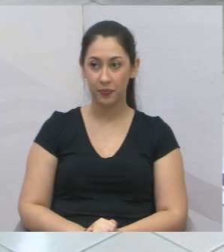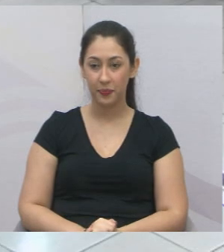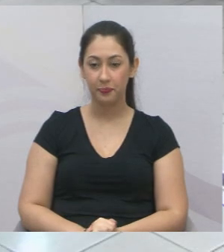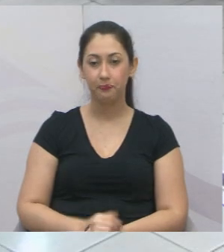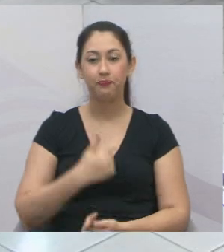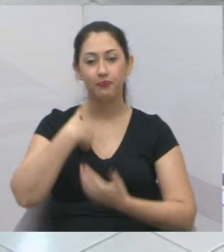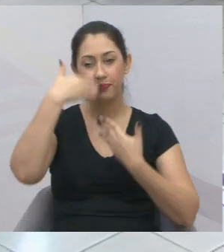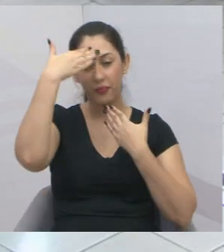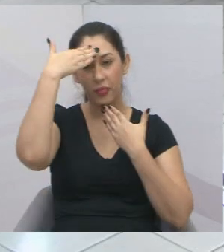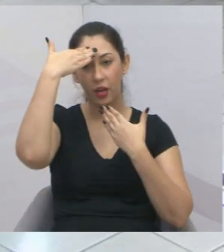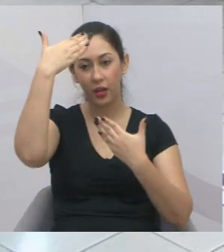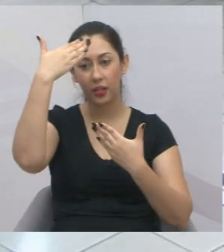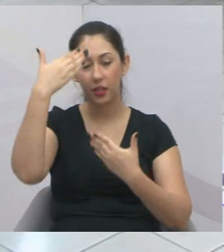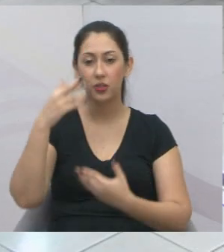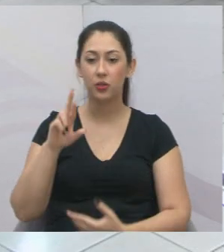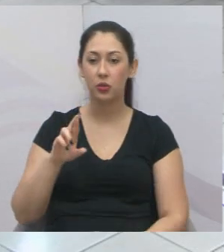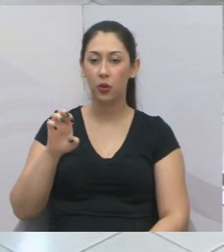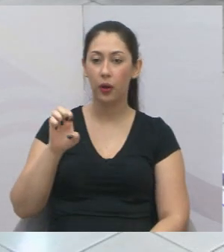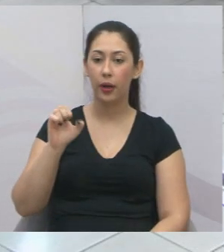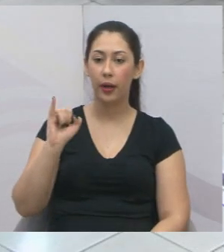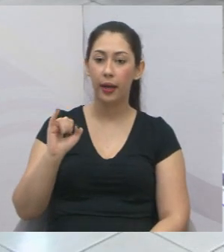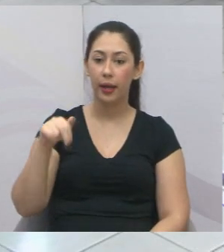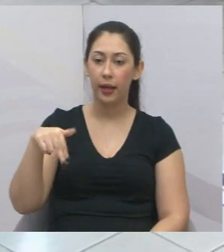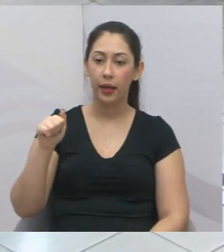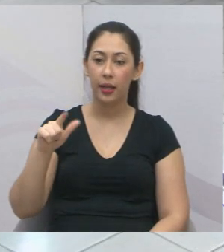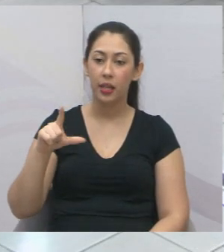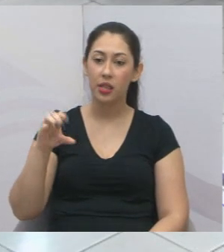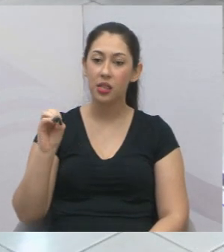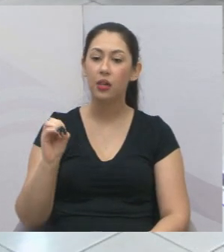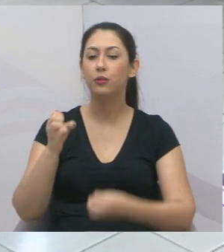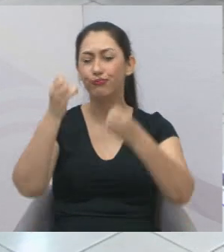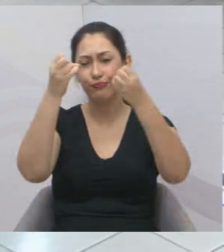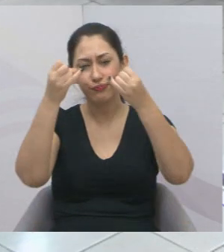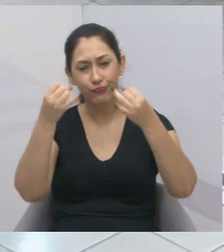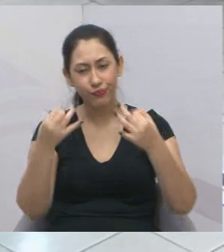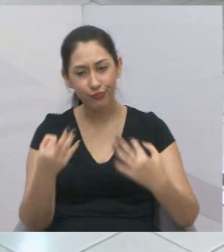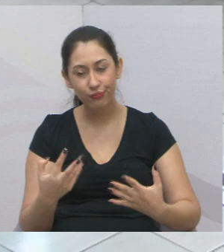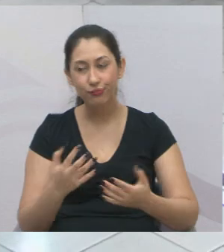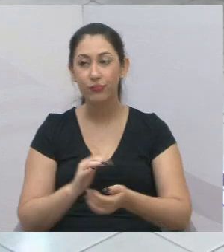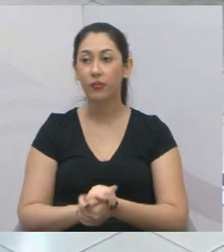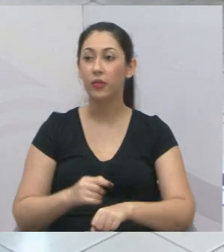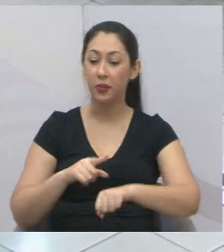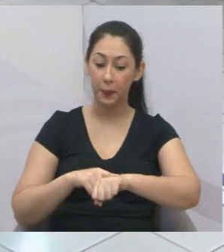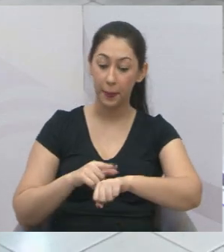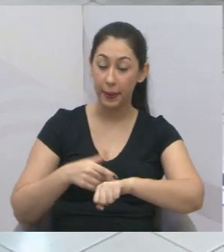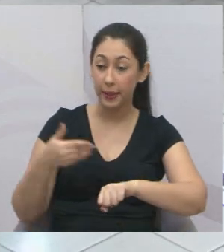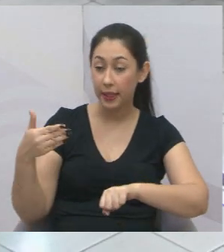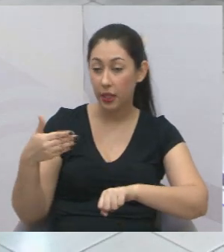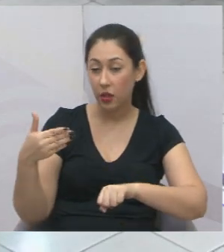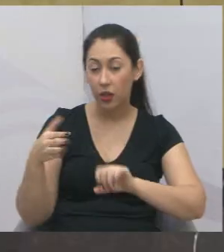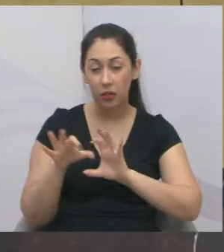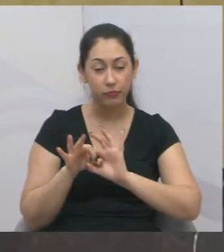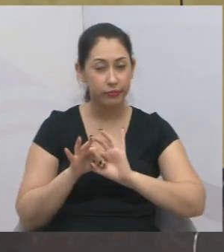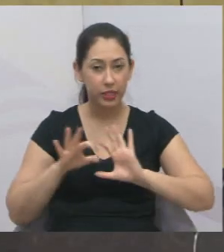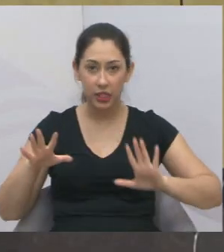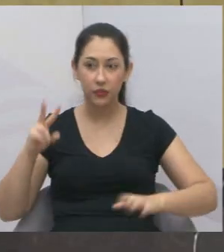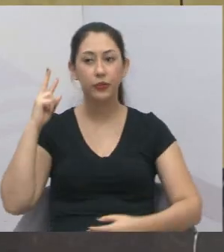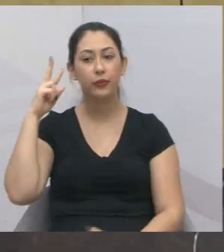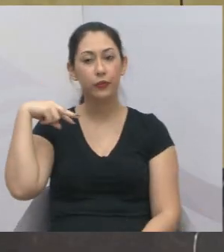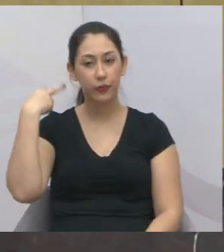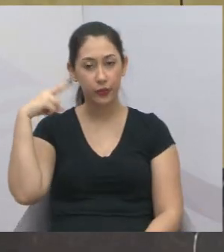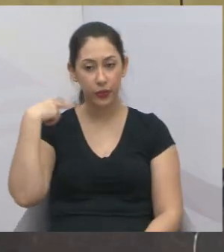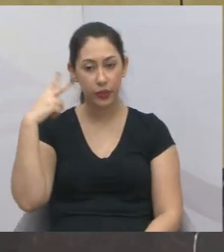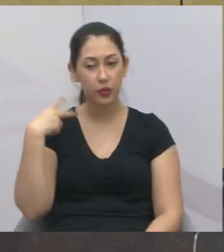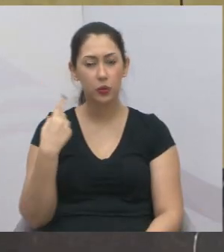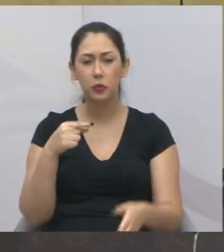Agradeço aqui ao senhor Reinaldo Priante pela explanação. E nesse momento, abro a palavra aos vereadores presentes